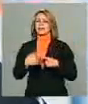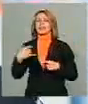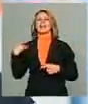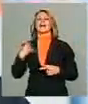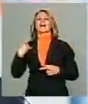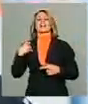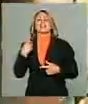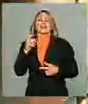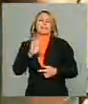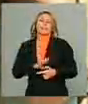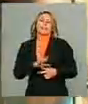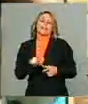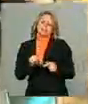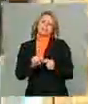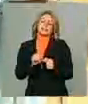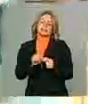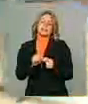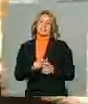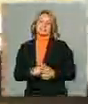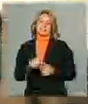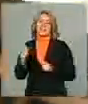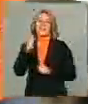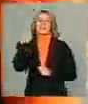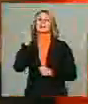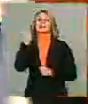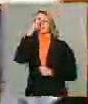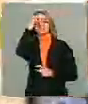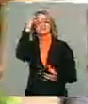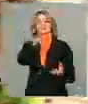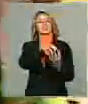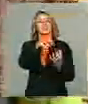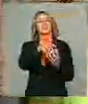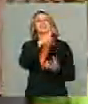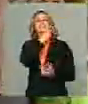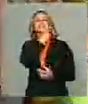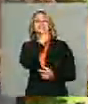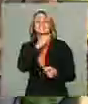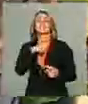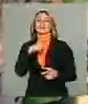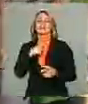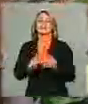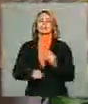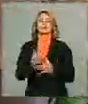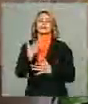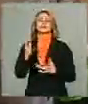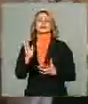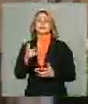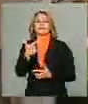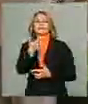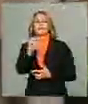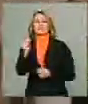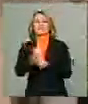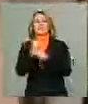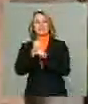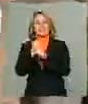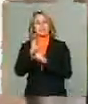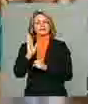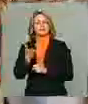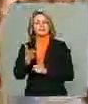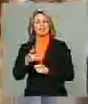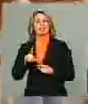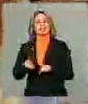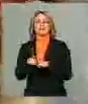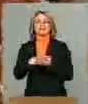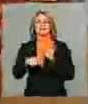um divertimento a Associação dos Idosos de Taguatinga existe há 20 anos além de promover a